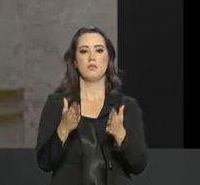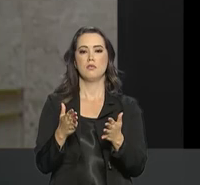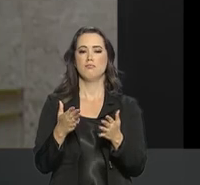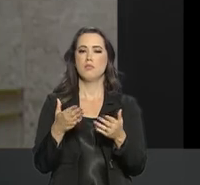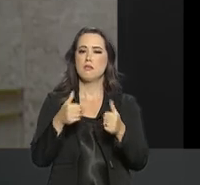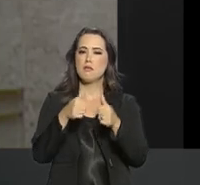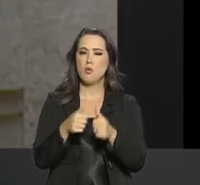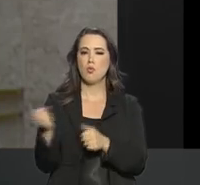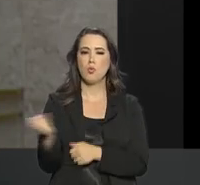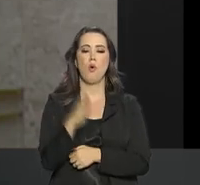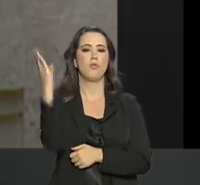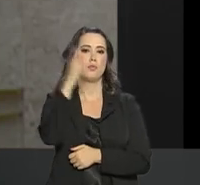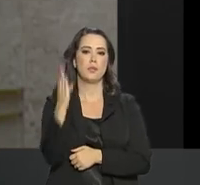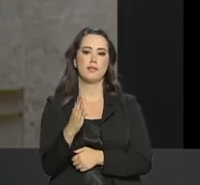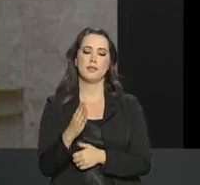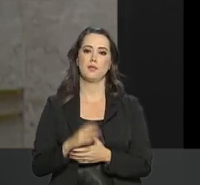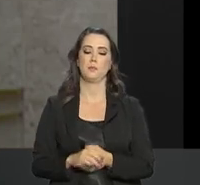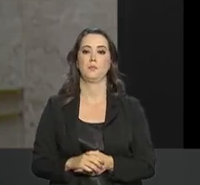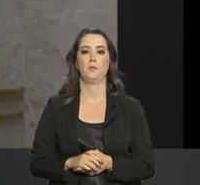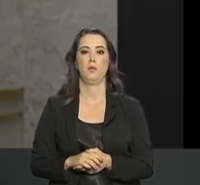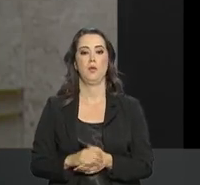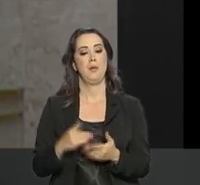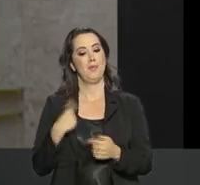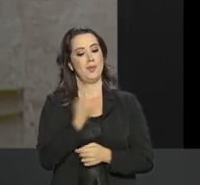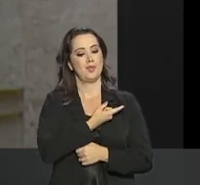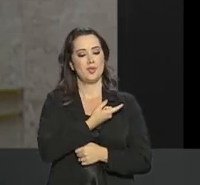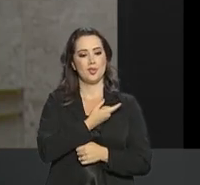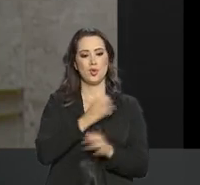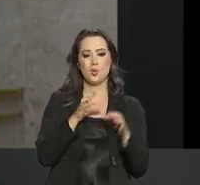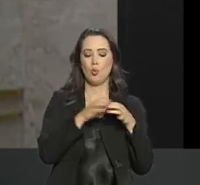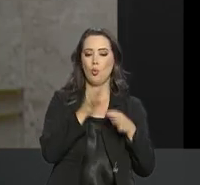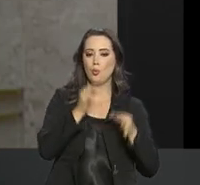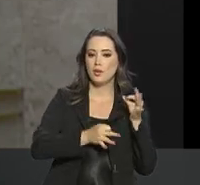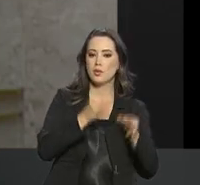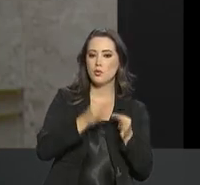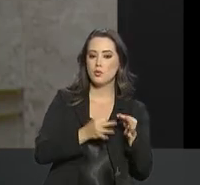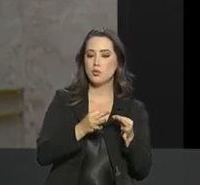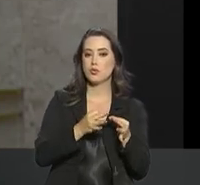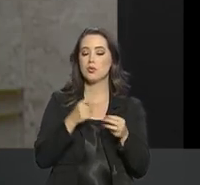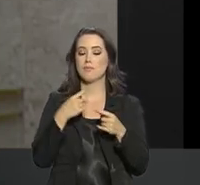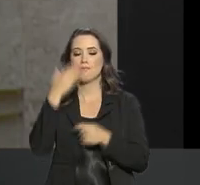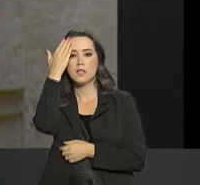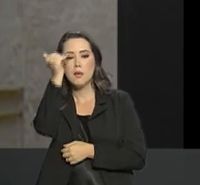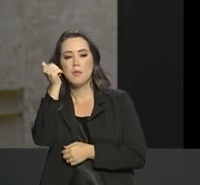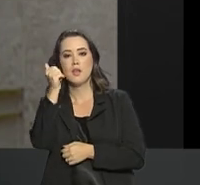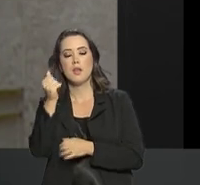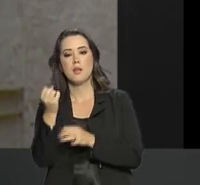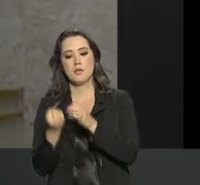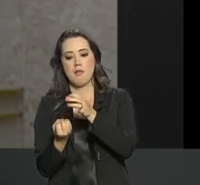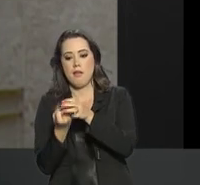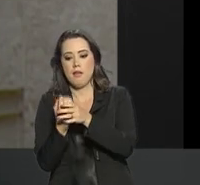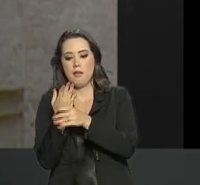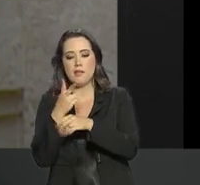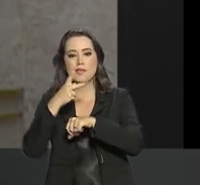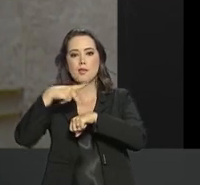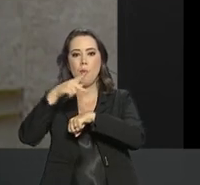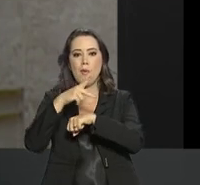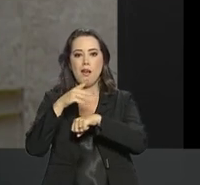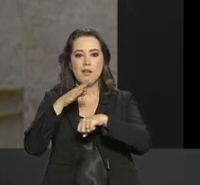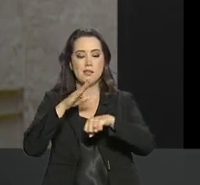um novo Estado. Para nós outros, da área jurídica, o Estado apenas nasce no momento em que nasce a